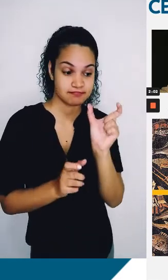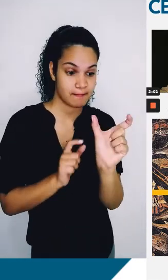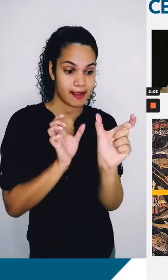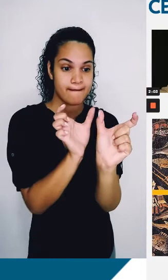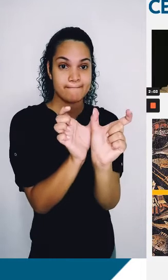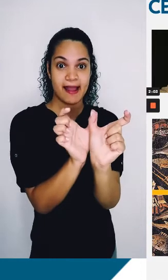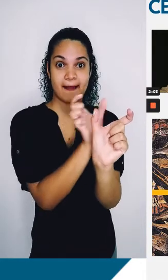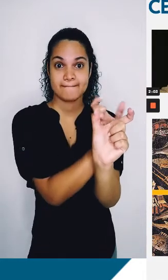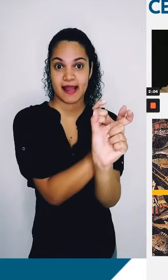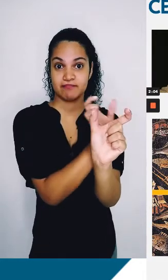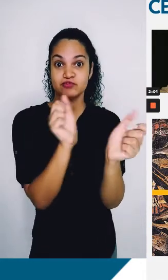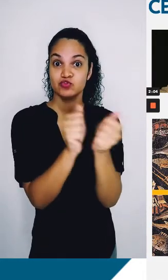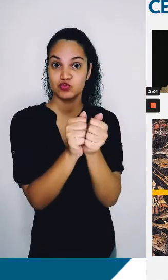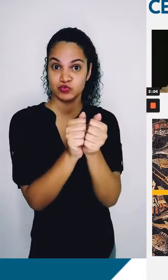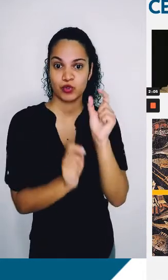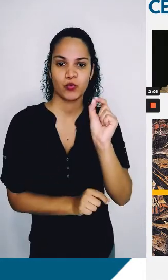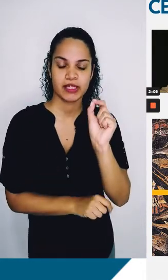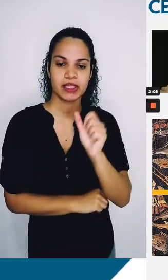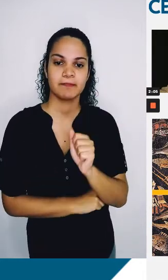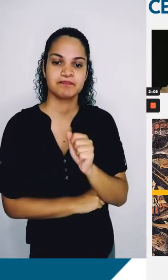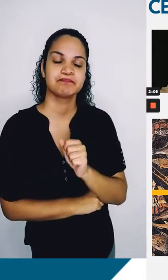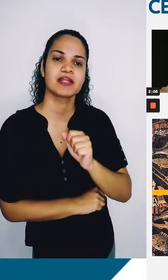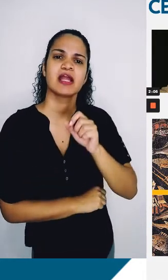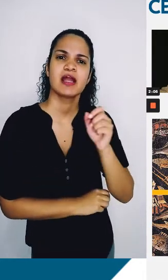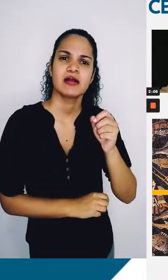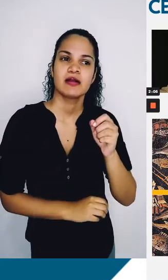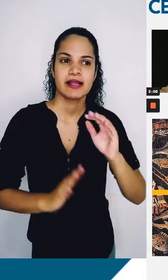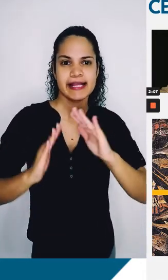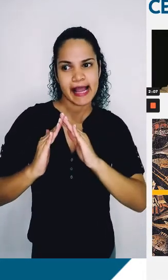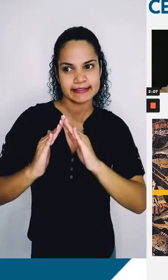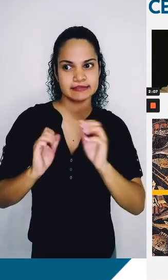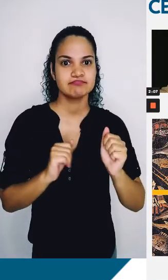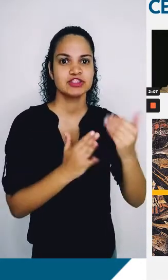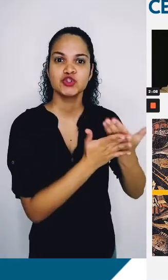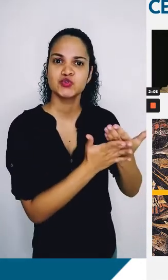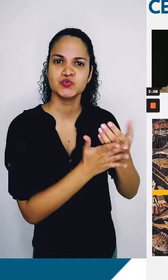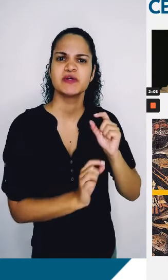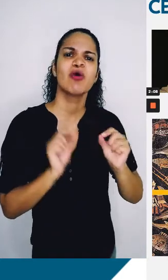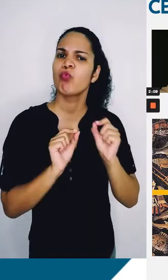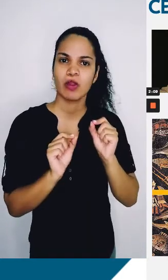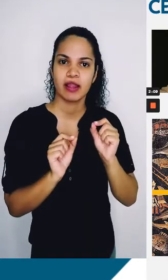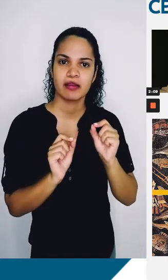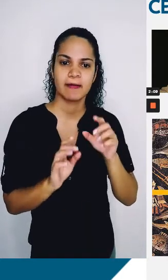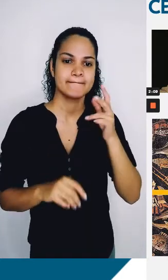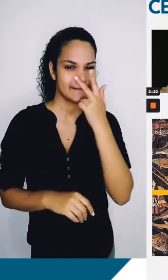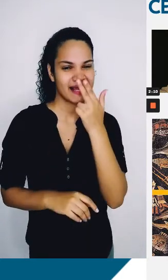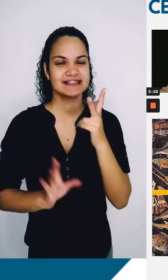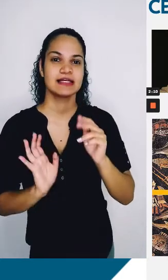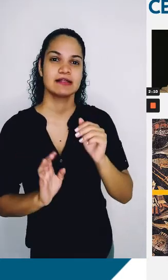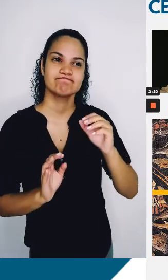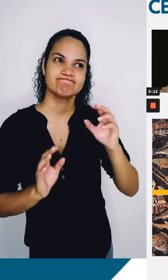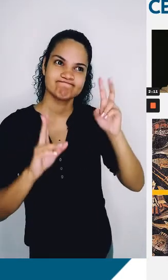por duas palavras, oiko, casa, e logos, estudo. Então, de uma maneira literal, podemos dizer que ecologia é o